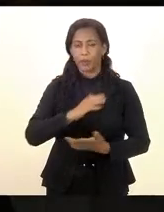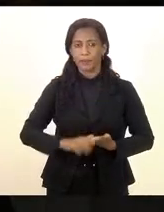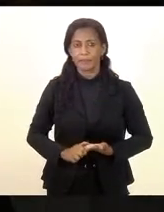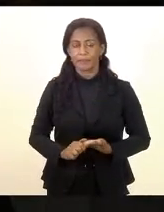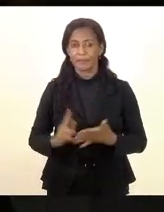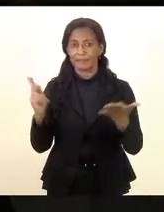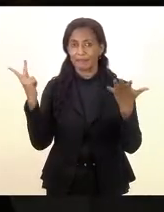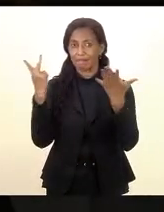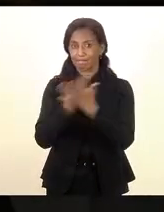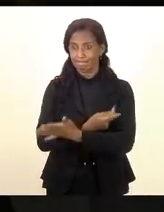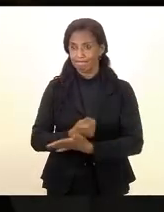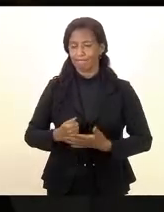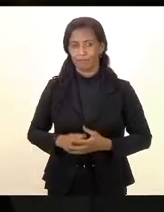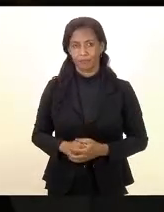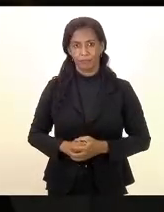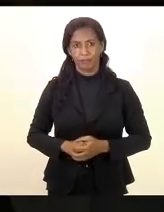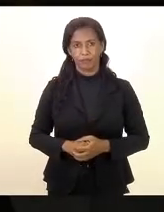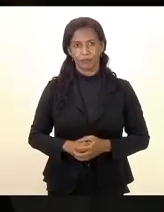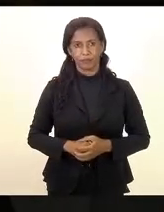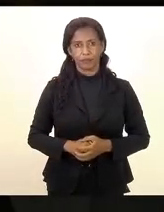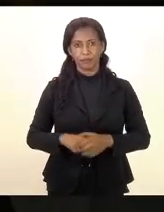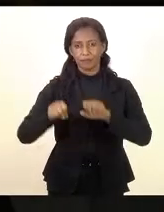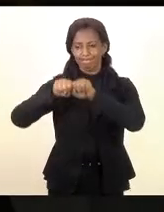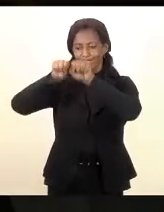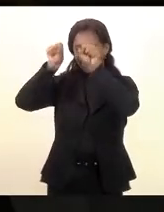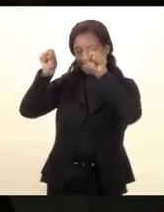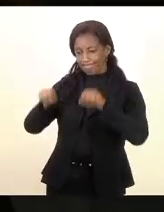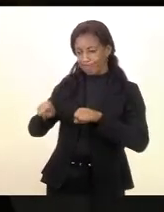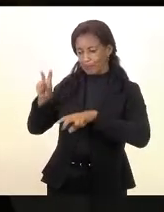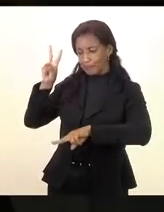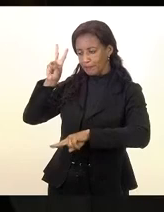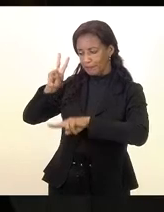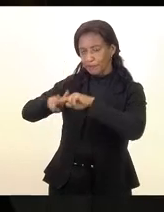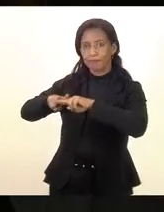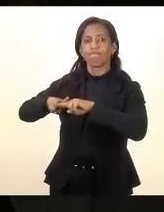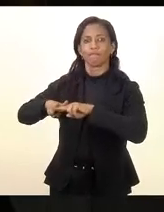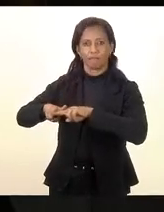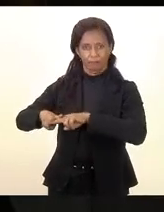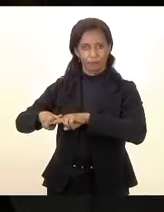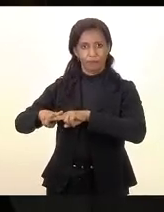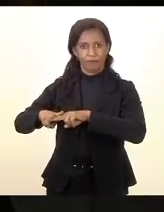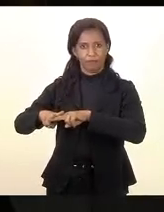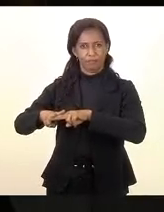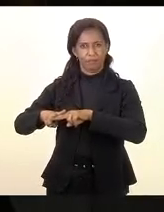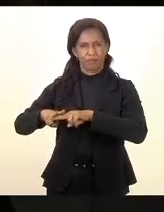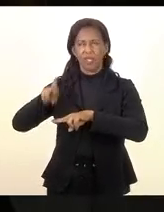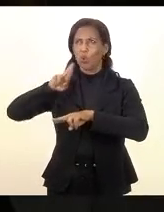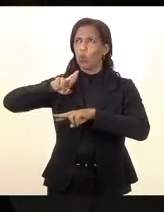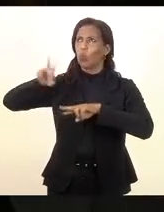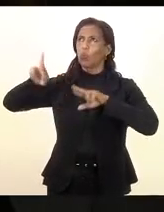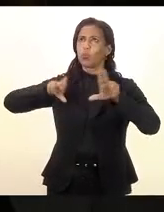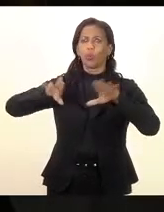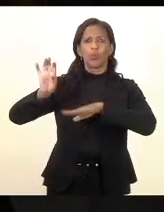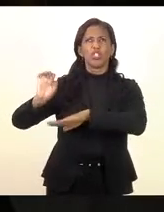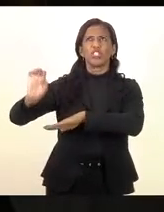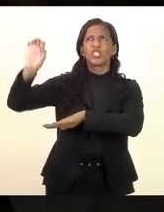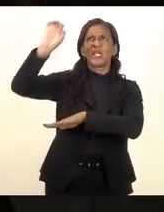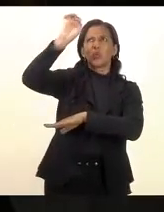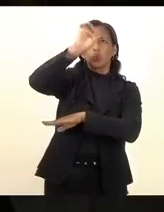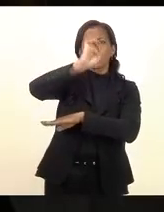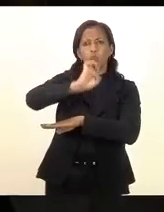acontecer no sistema prisional de qualquer outro estado desse país